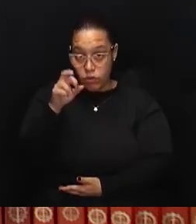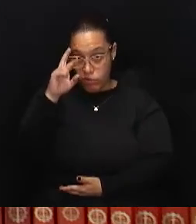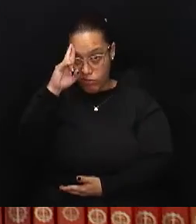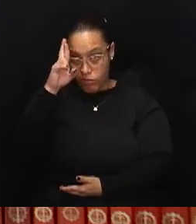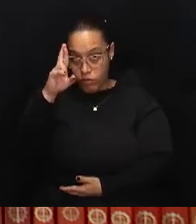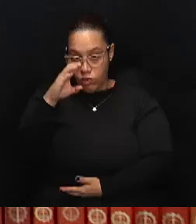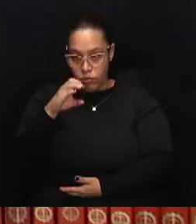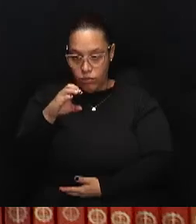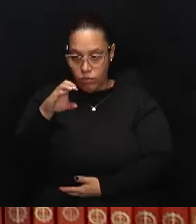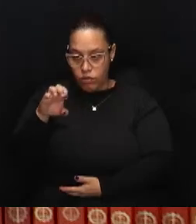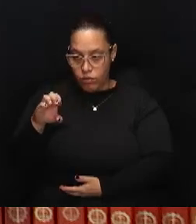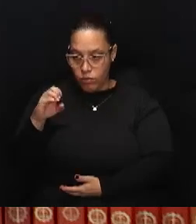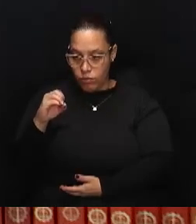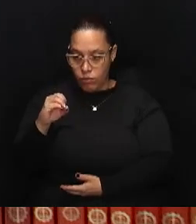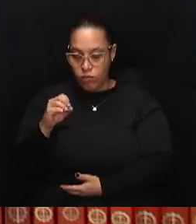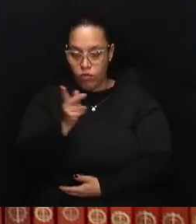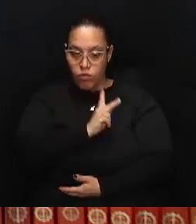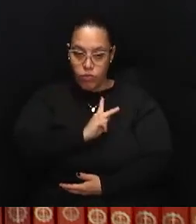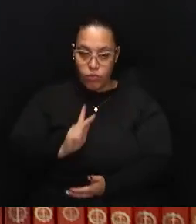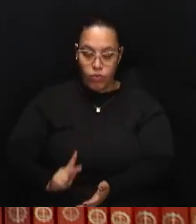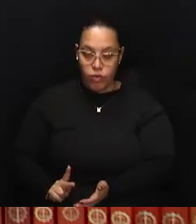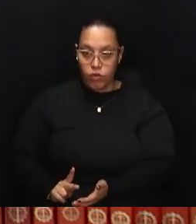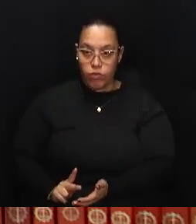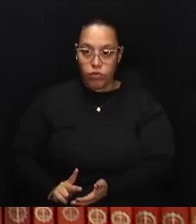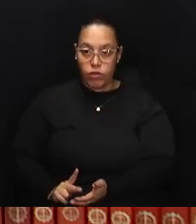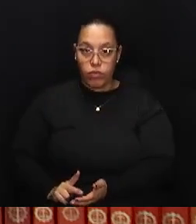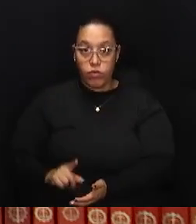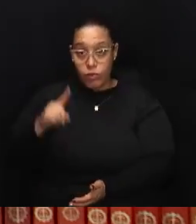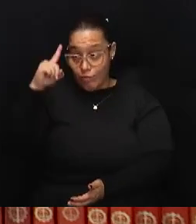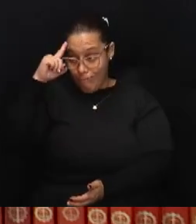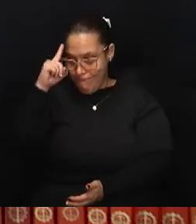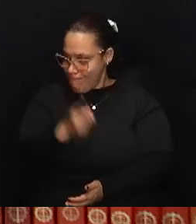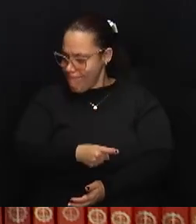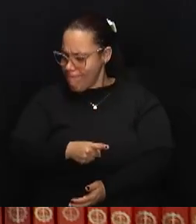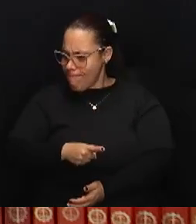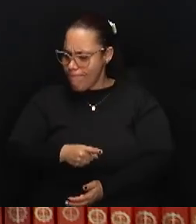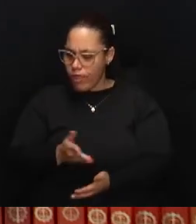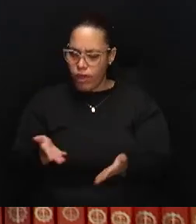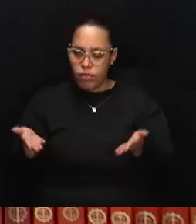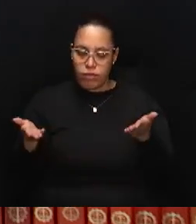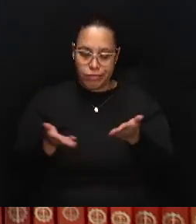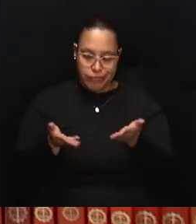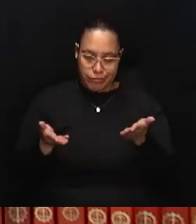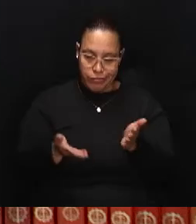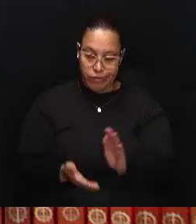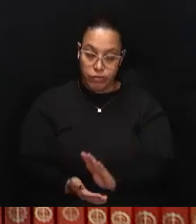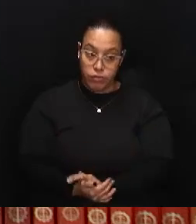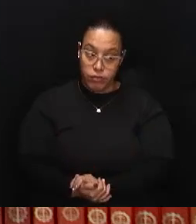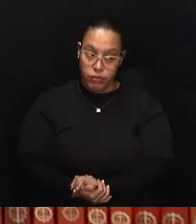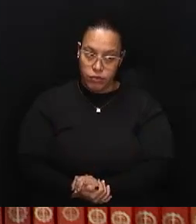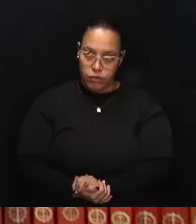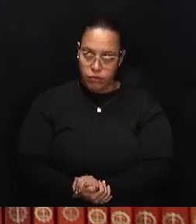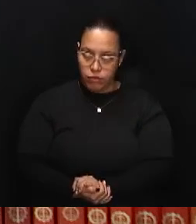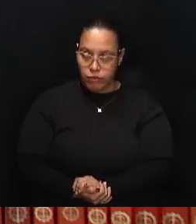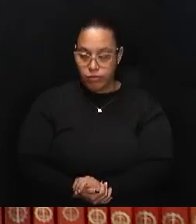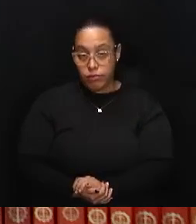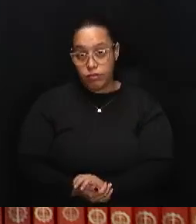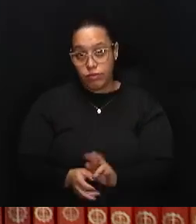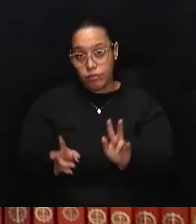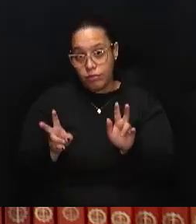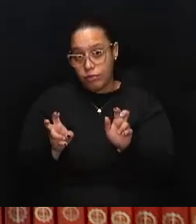que é CEO, que é presidente, que manda, até hoje é considerada com